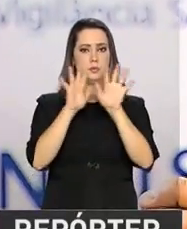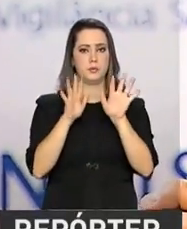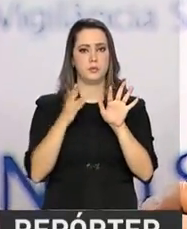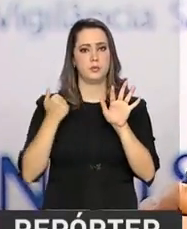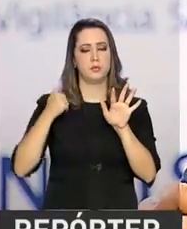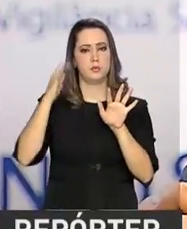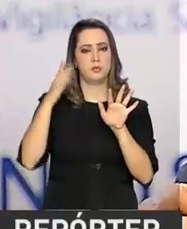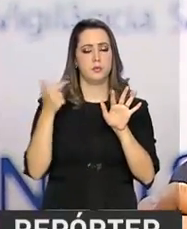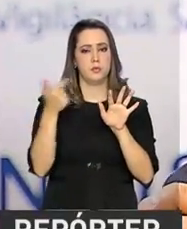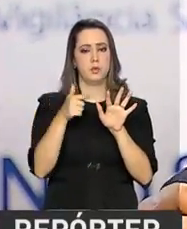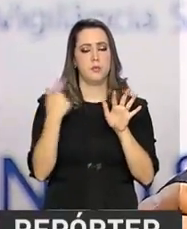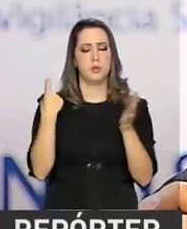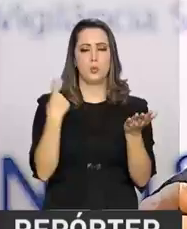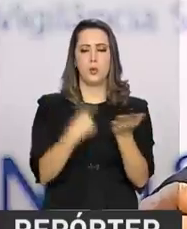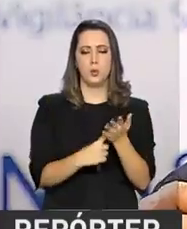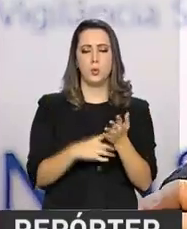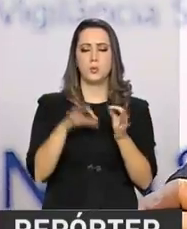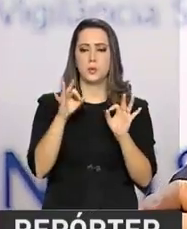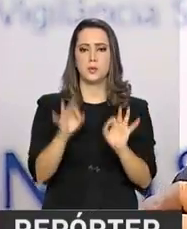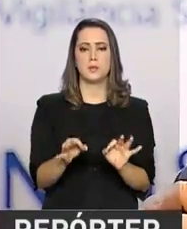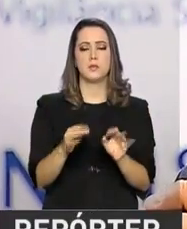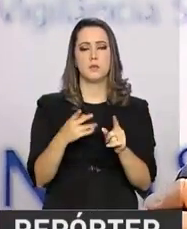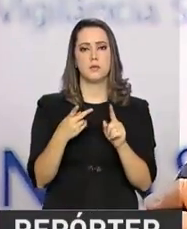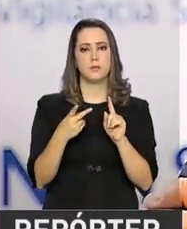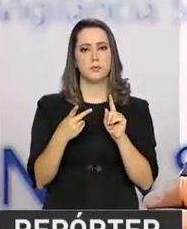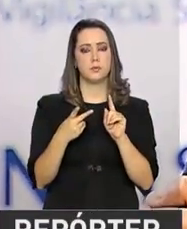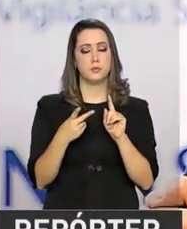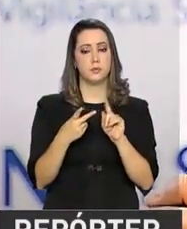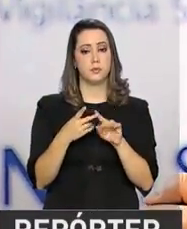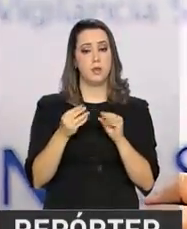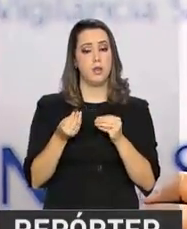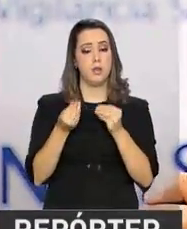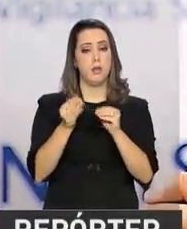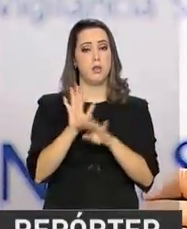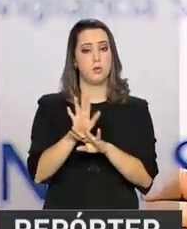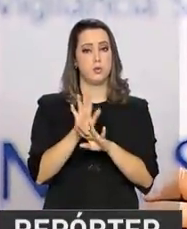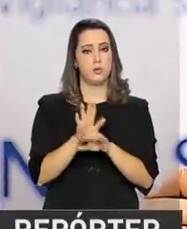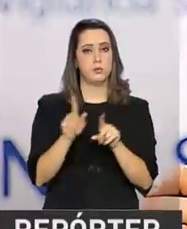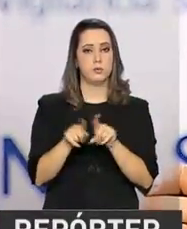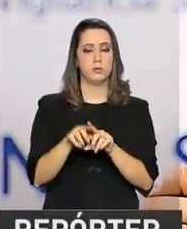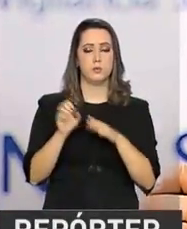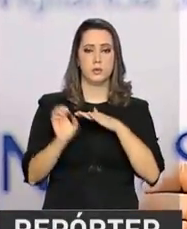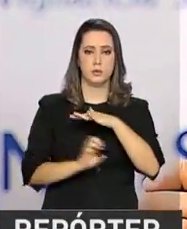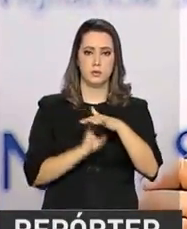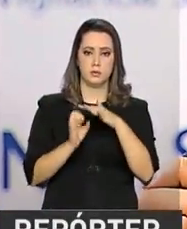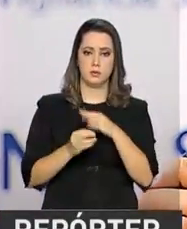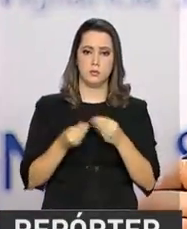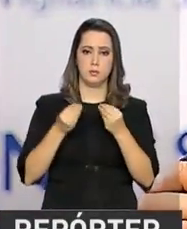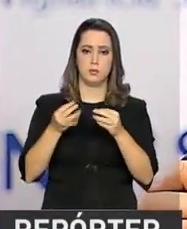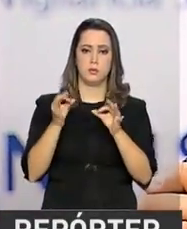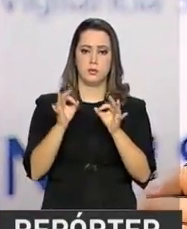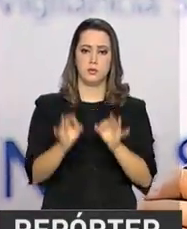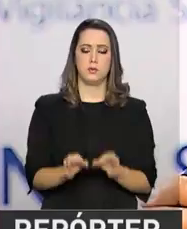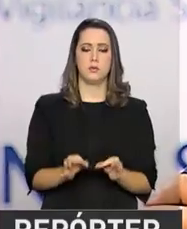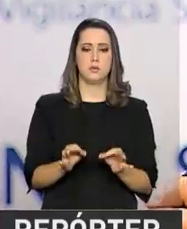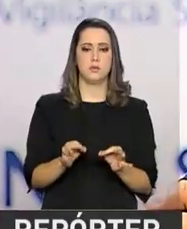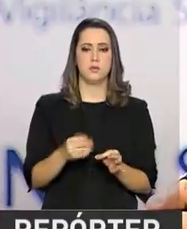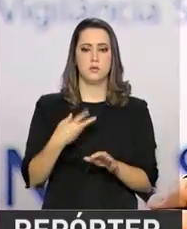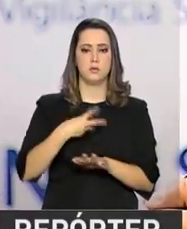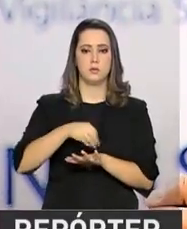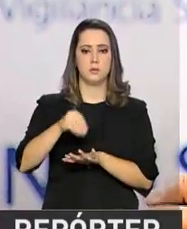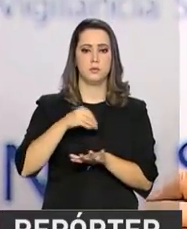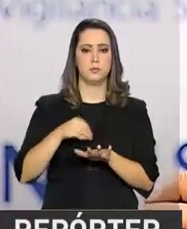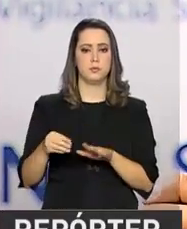mais do que a obrigatoriedade ele contribui também para que as empresas forneçam com mais precisão essas